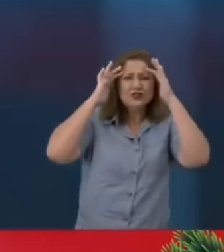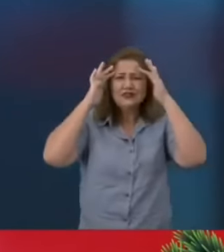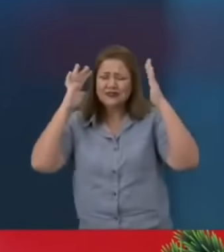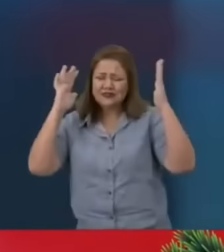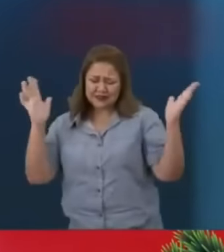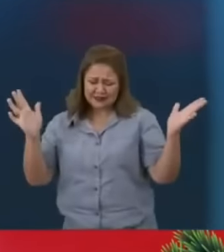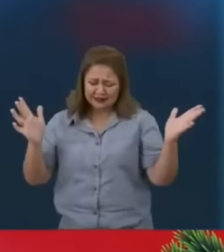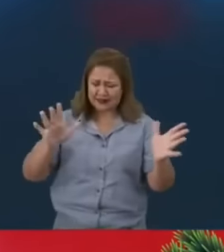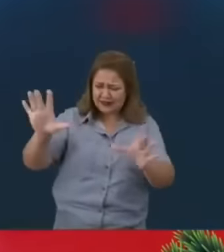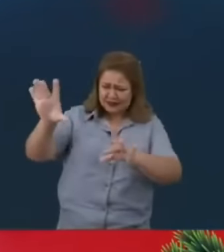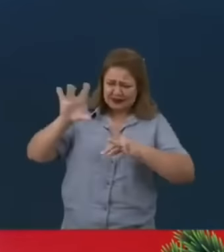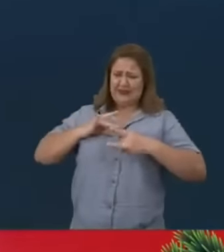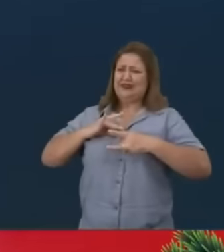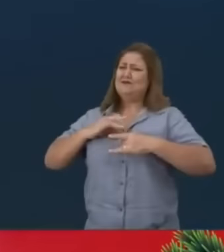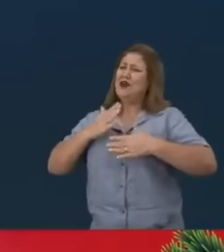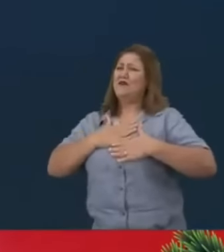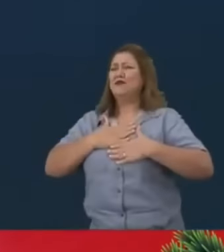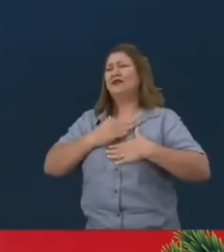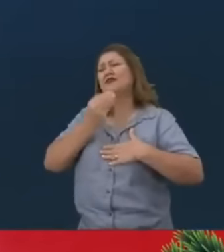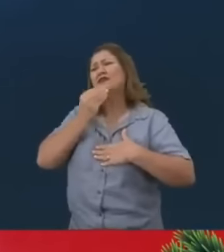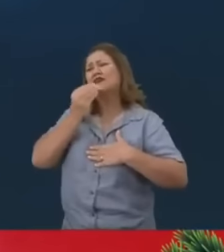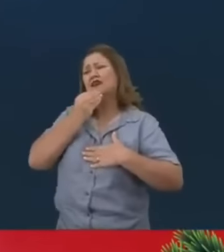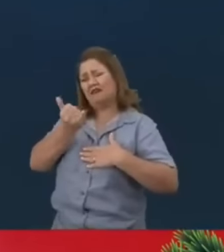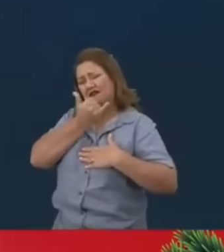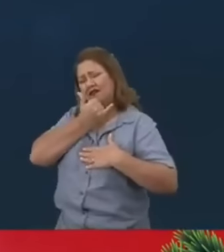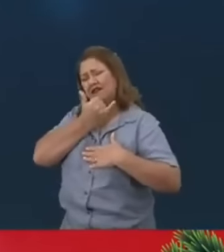Se é bem que podia perdoar,